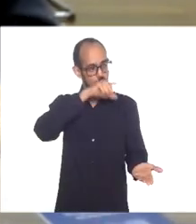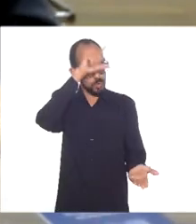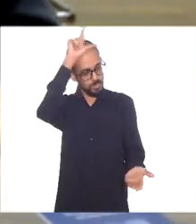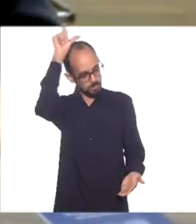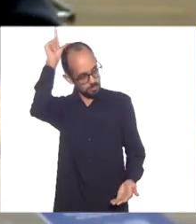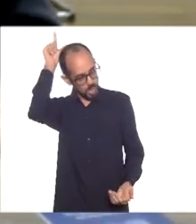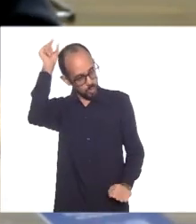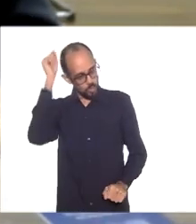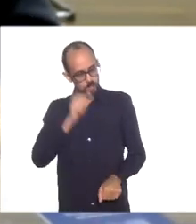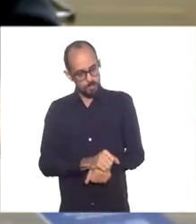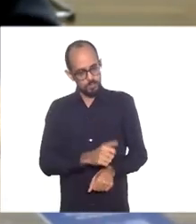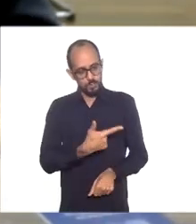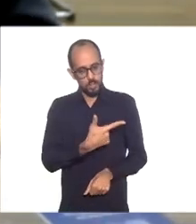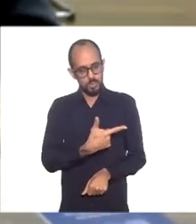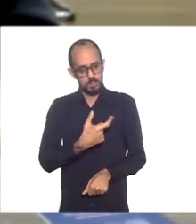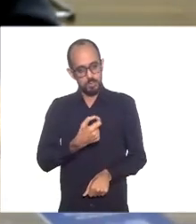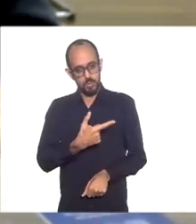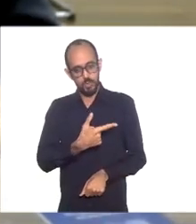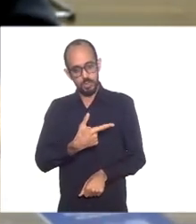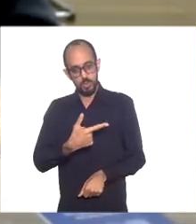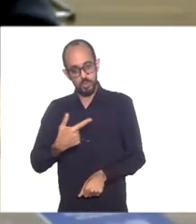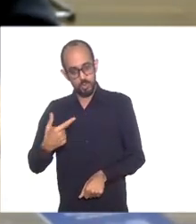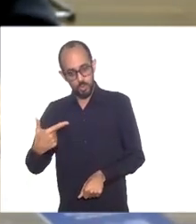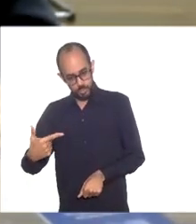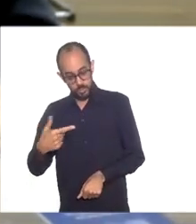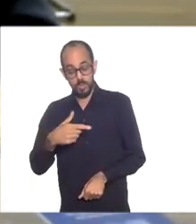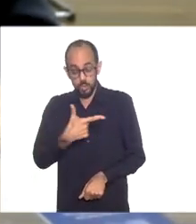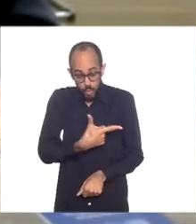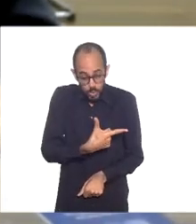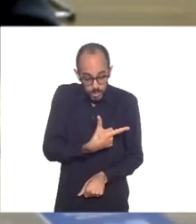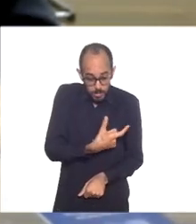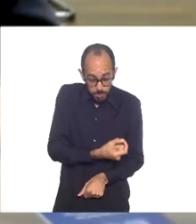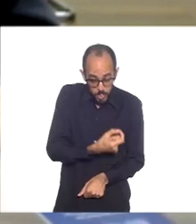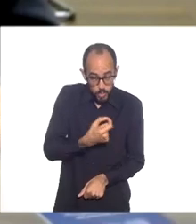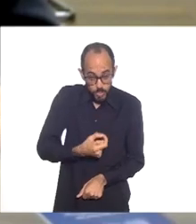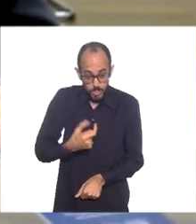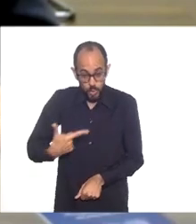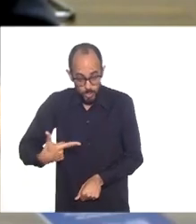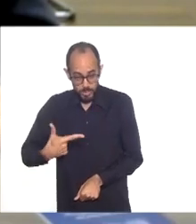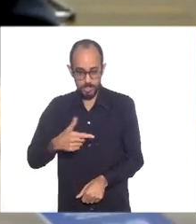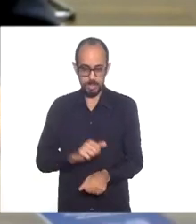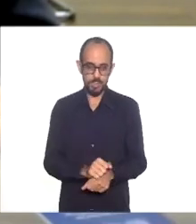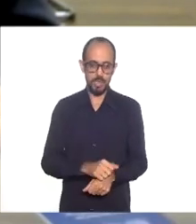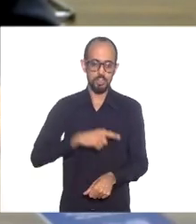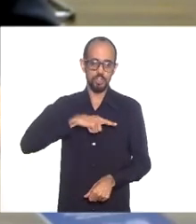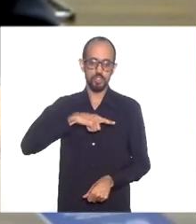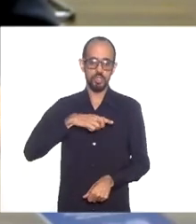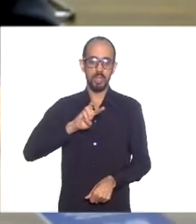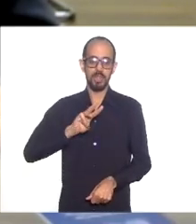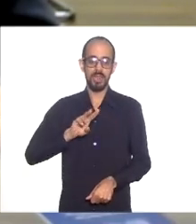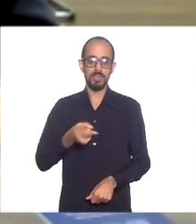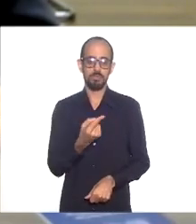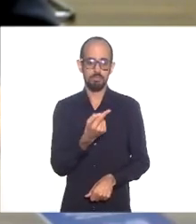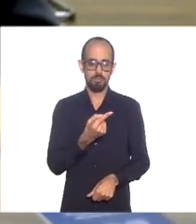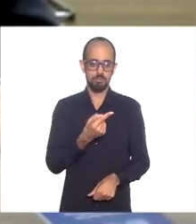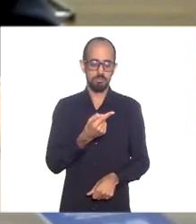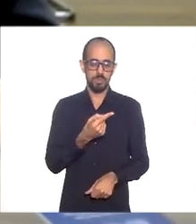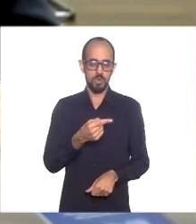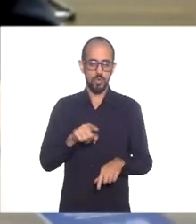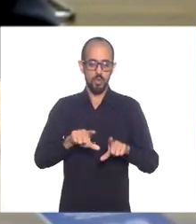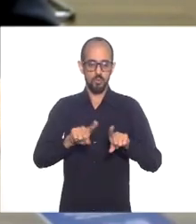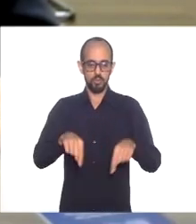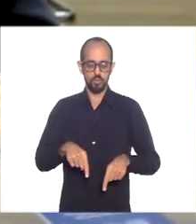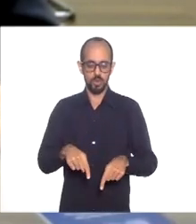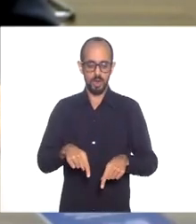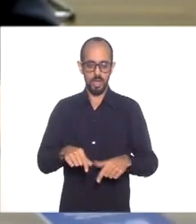em 2002 para 2003, o Brasil tinha 3 mil empregos no setor da construção naval. 2001